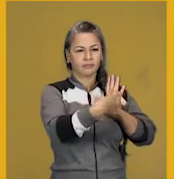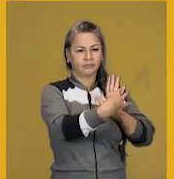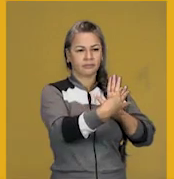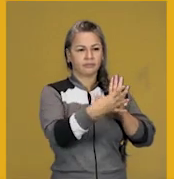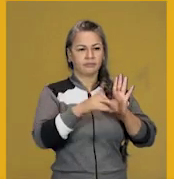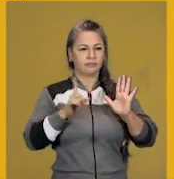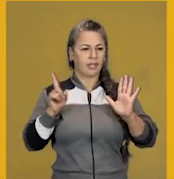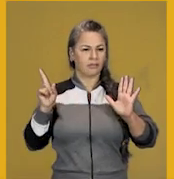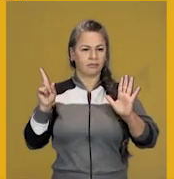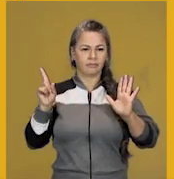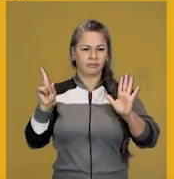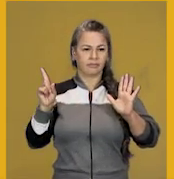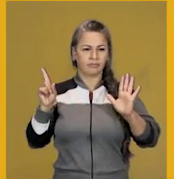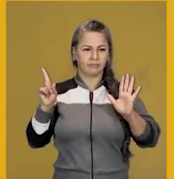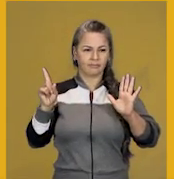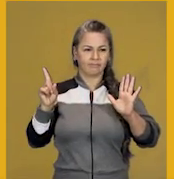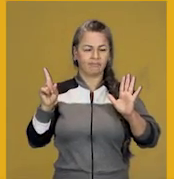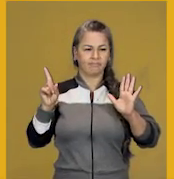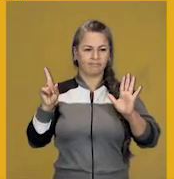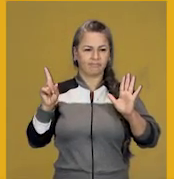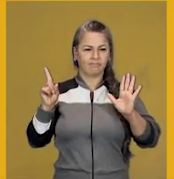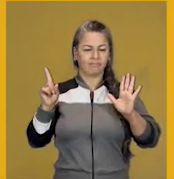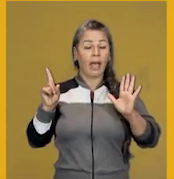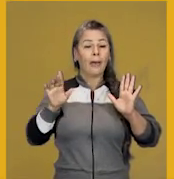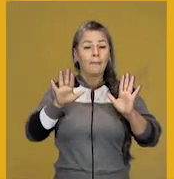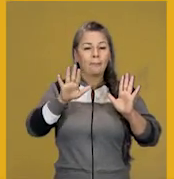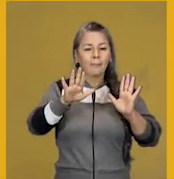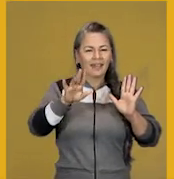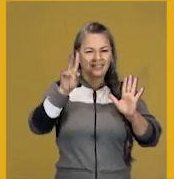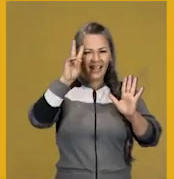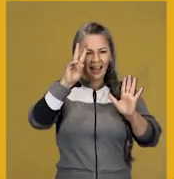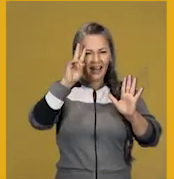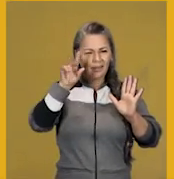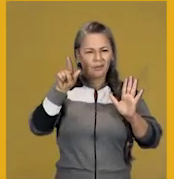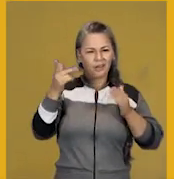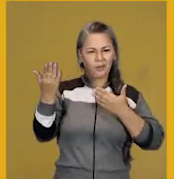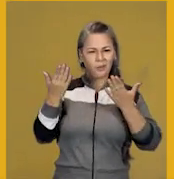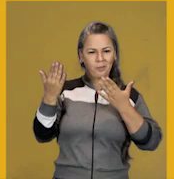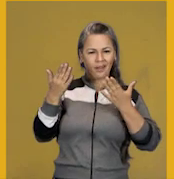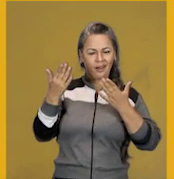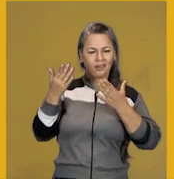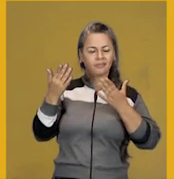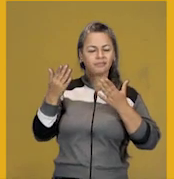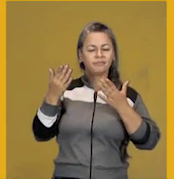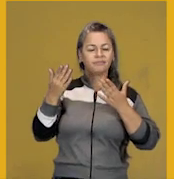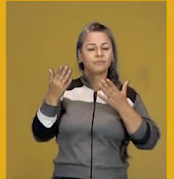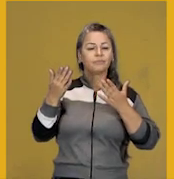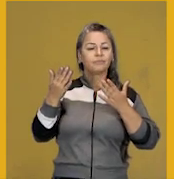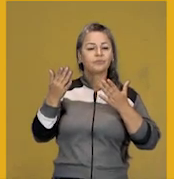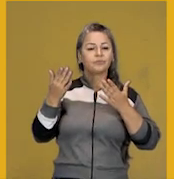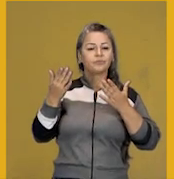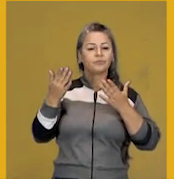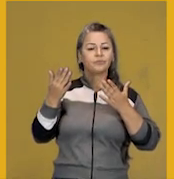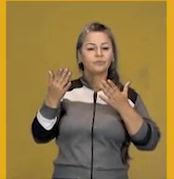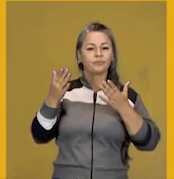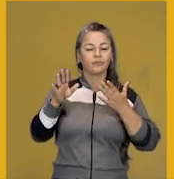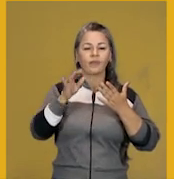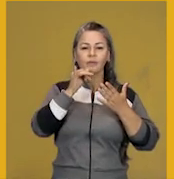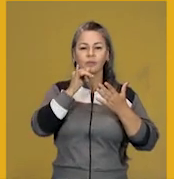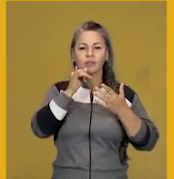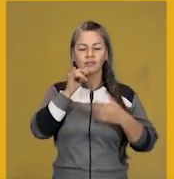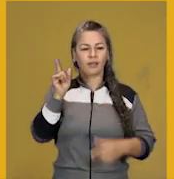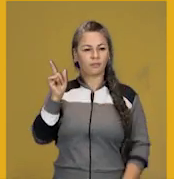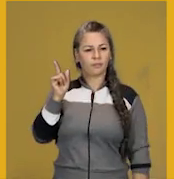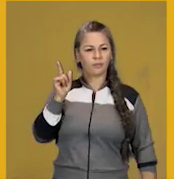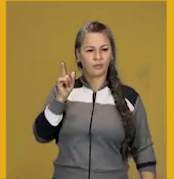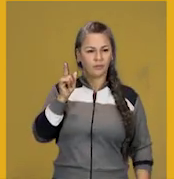10 gramas. Só que lá, a nossa garrafa, tô com a garrafa na cabeça ainda. A